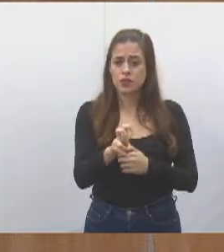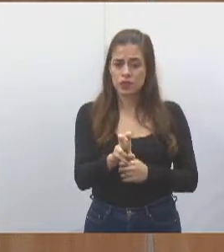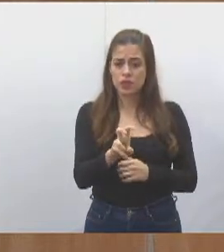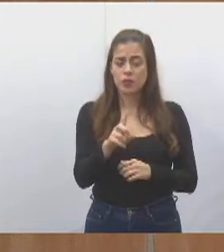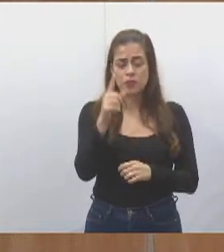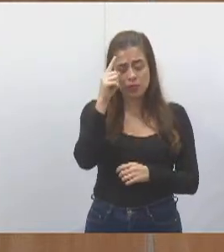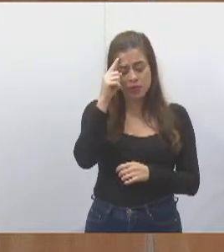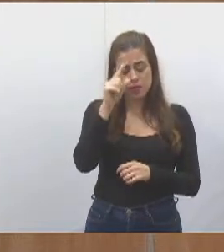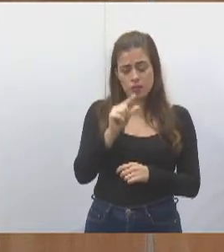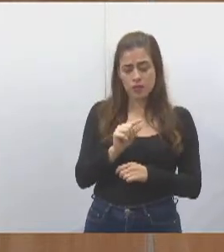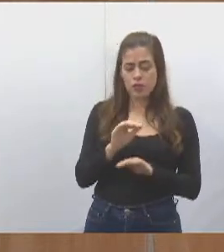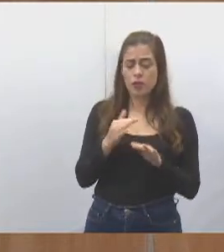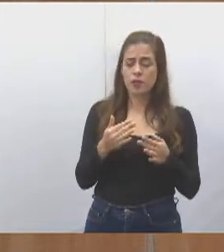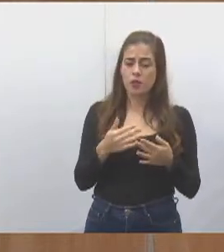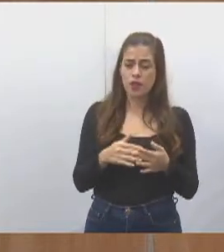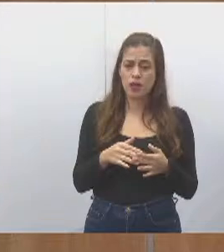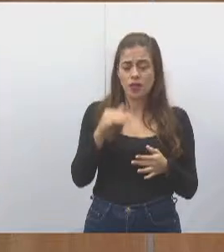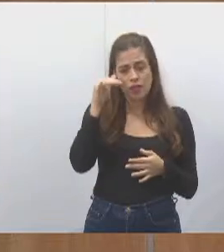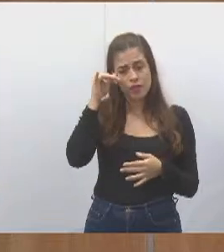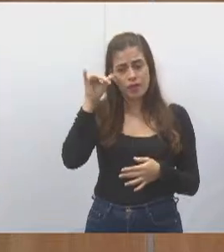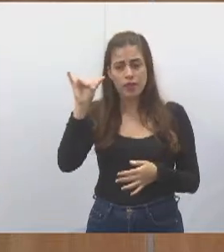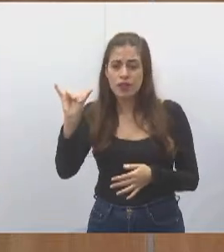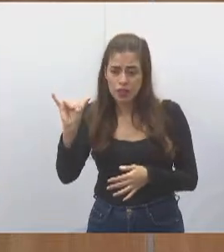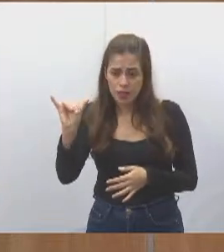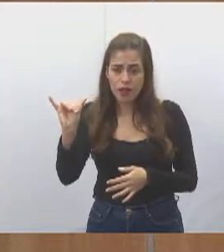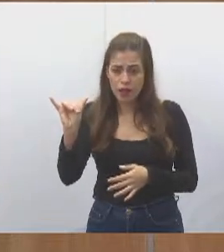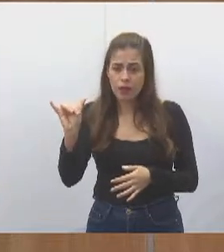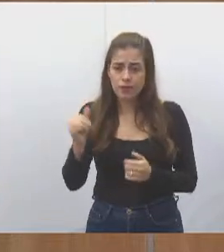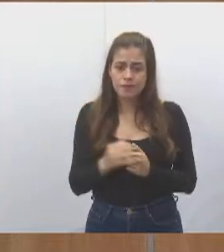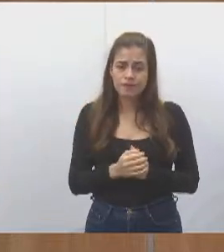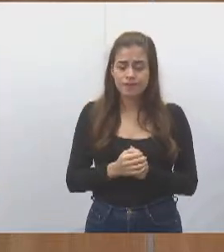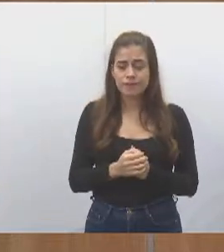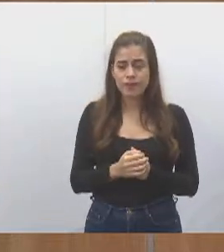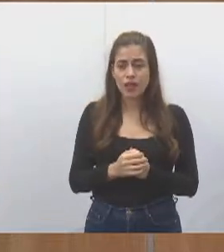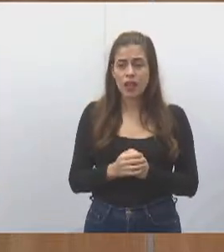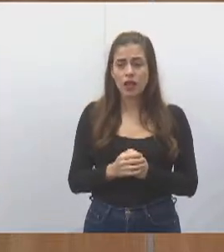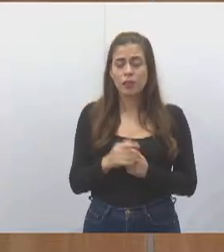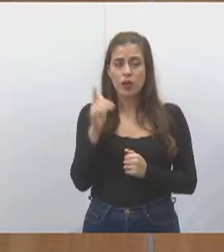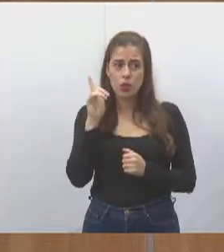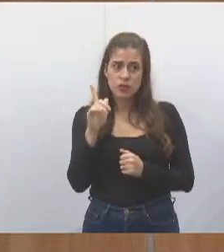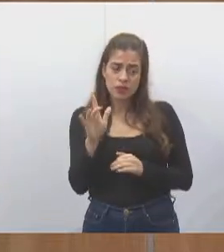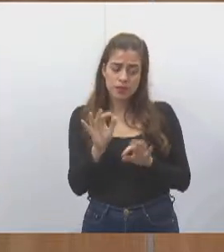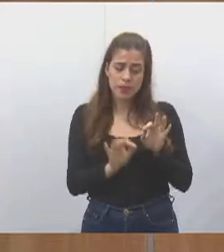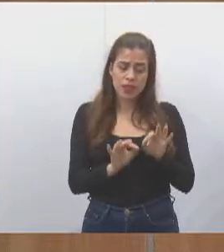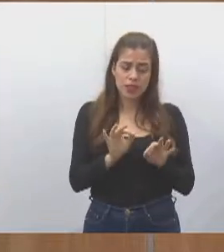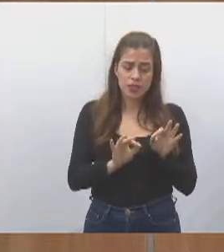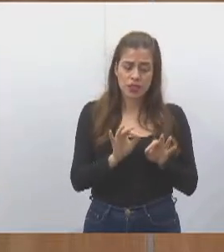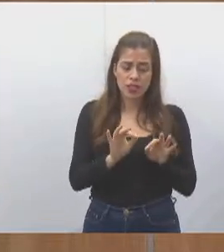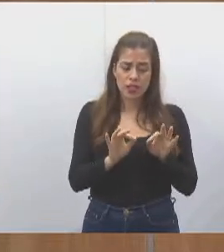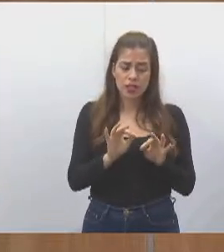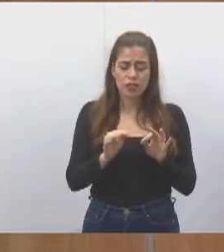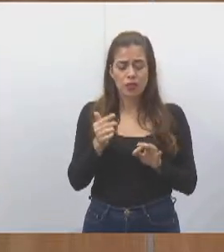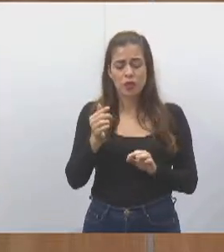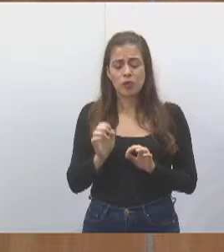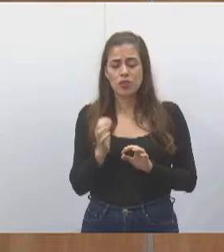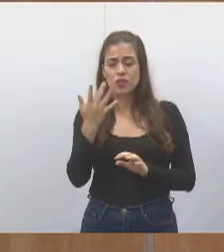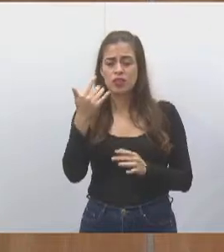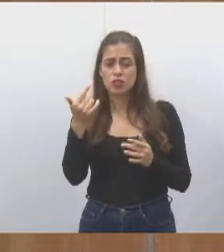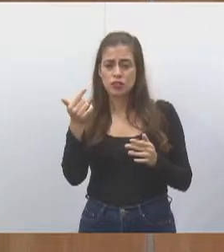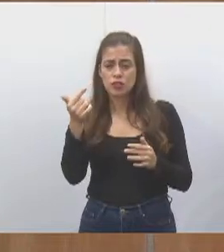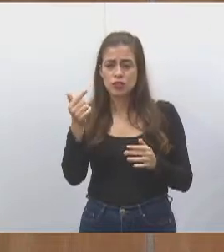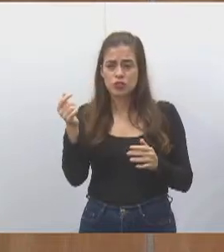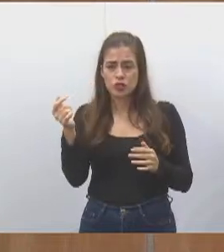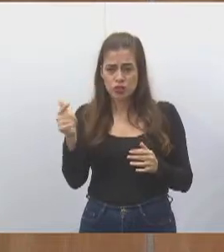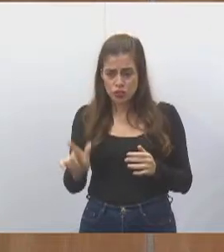pouco menor em termos de precaução, justamente para conseguir se planejar e não passar por essa situação ao longo do fim do ano.